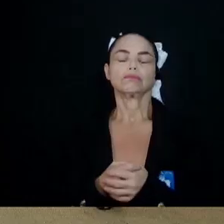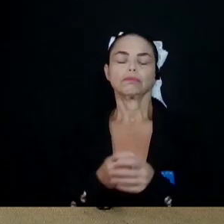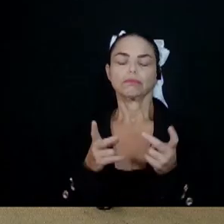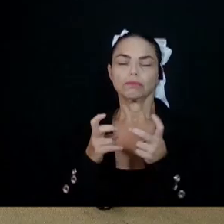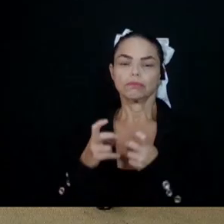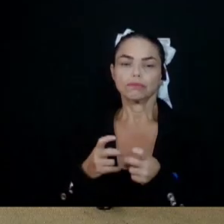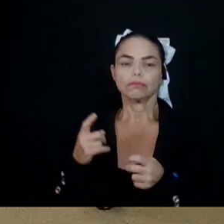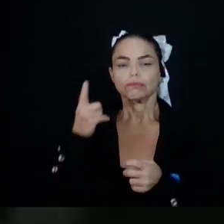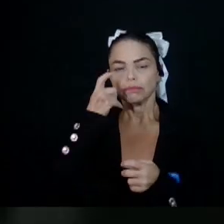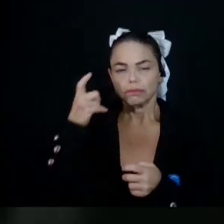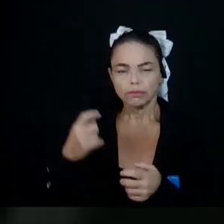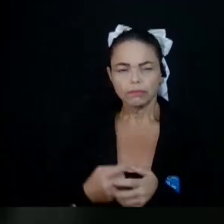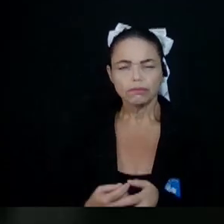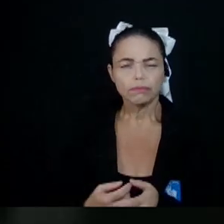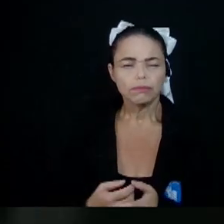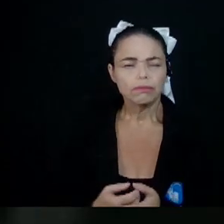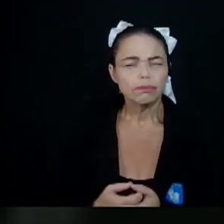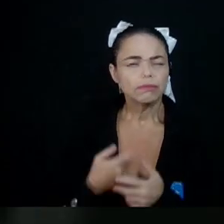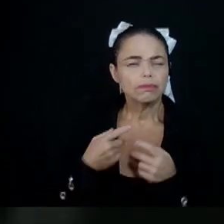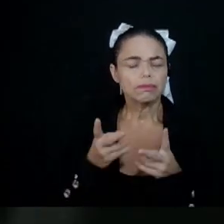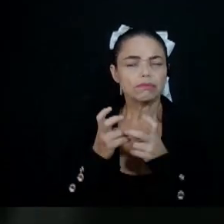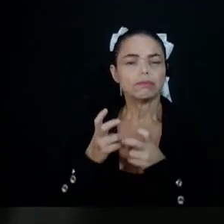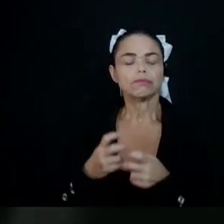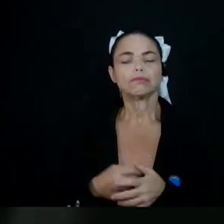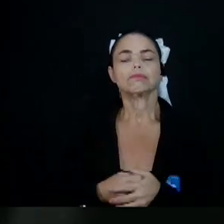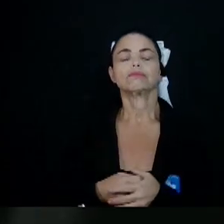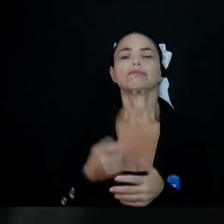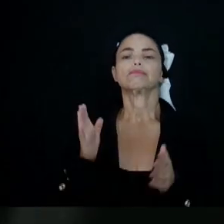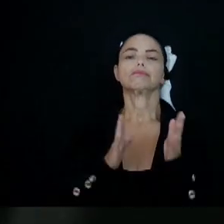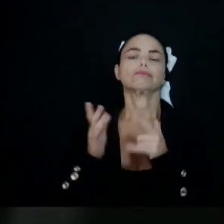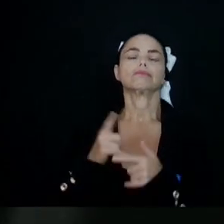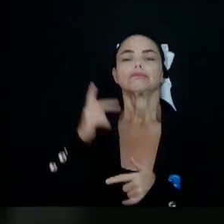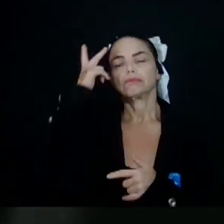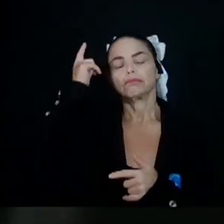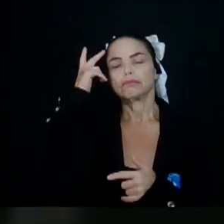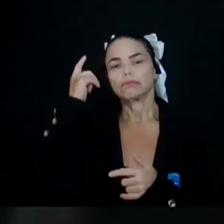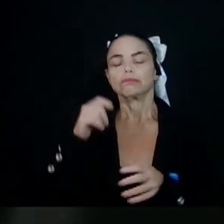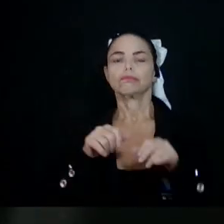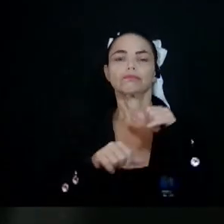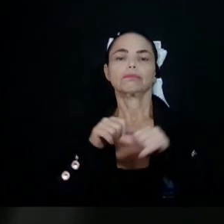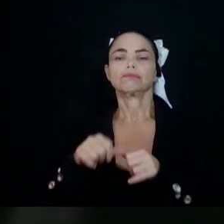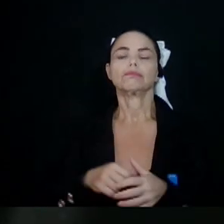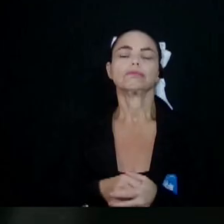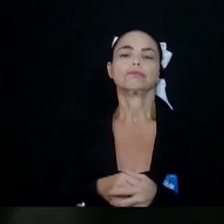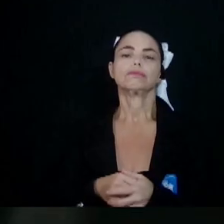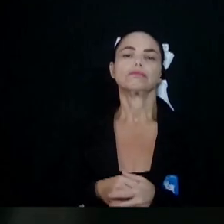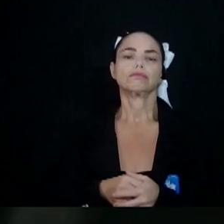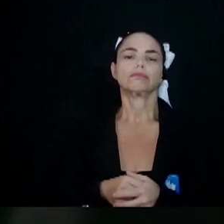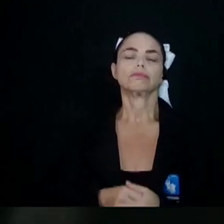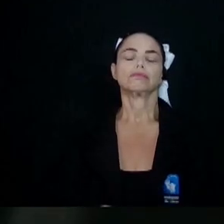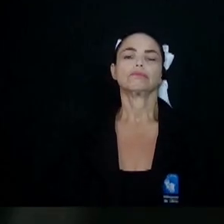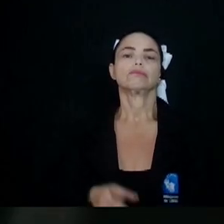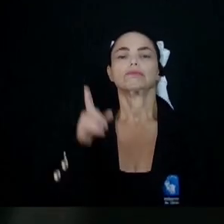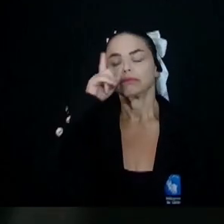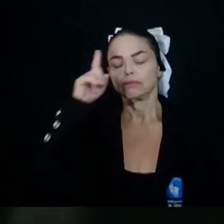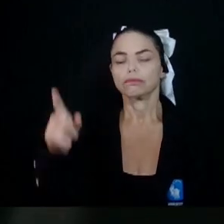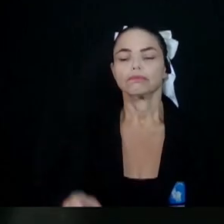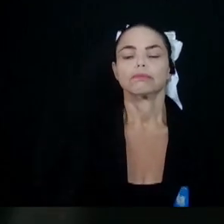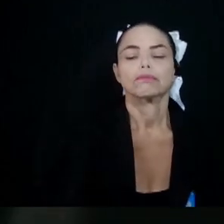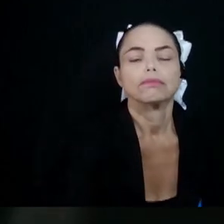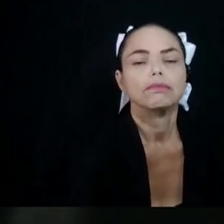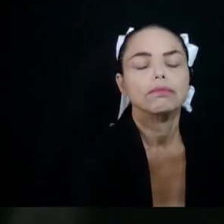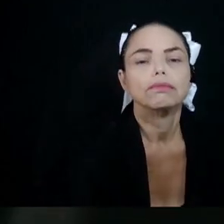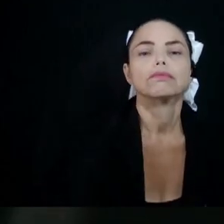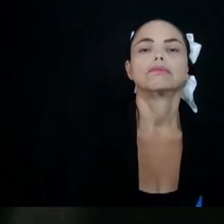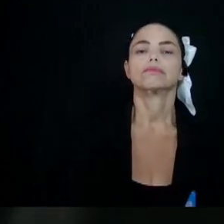é inconsciente, né? É um movimento natural, se tornou um movimento natural dos nossos dias, dos nossos